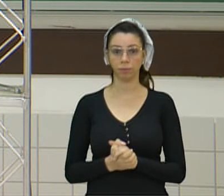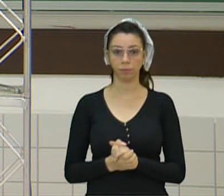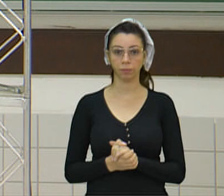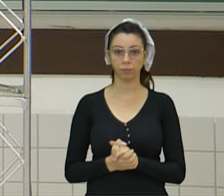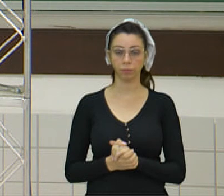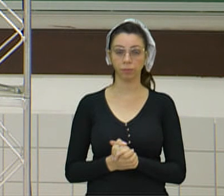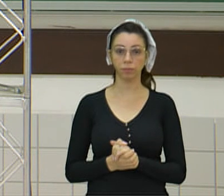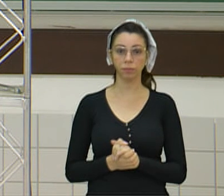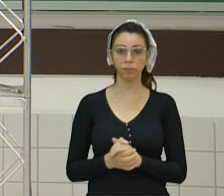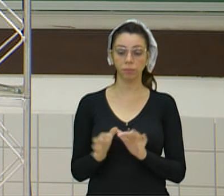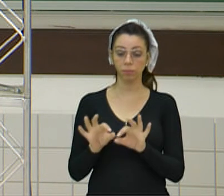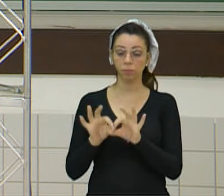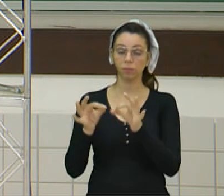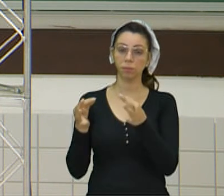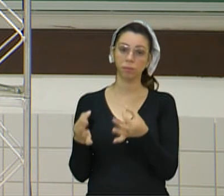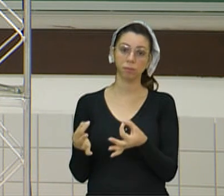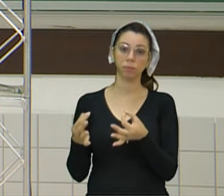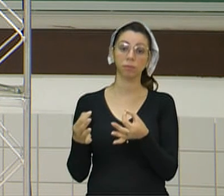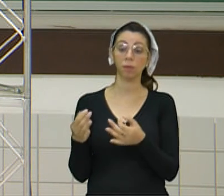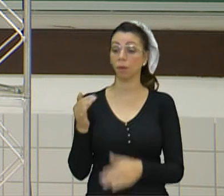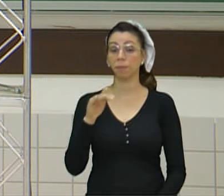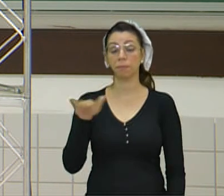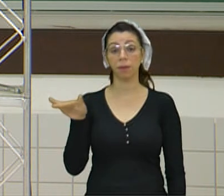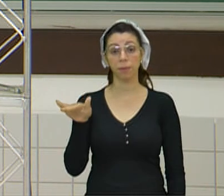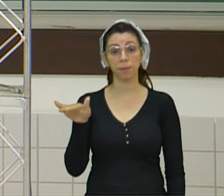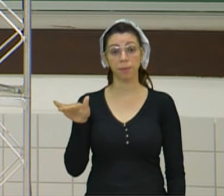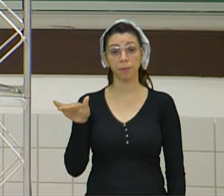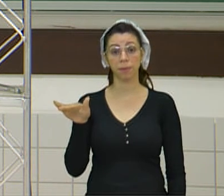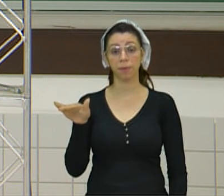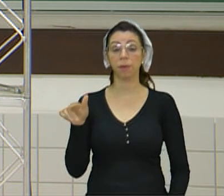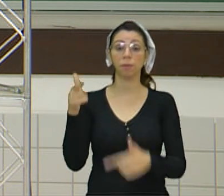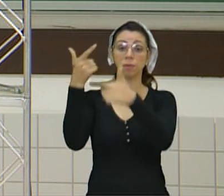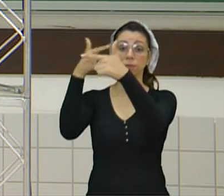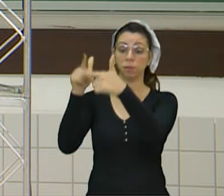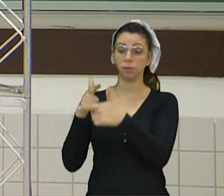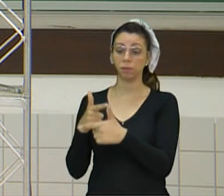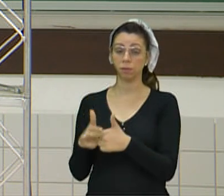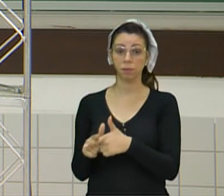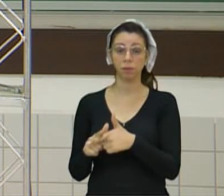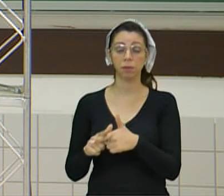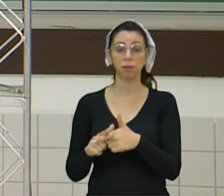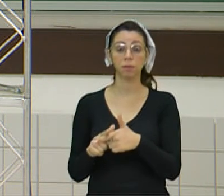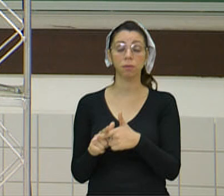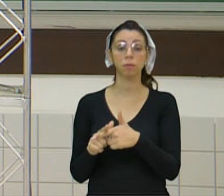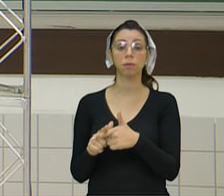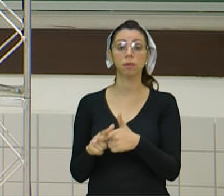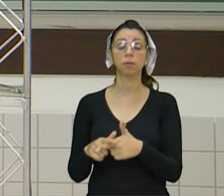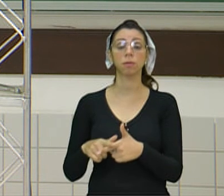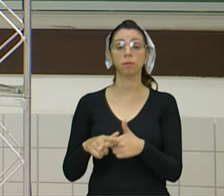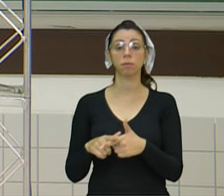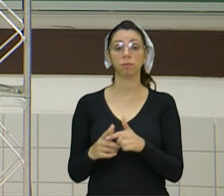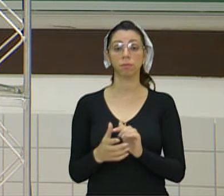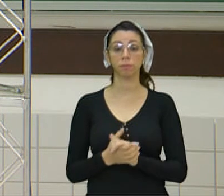Então, simplificando aqui, vai ficar meio. Aqui, ó. 1 divididos por